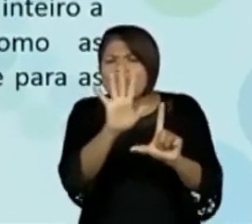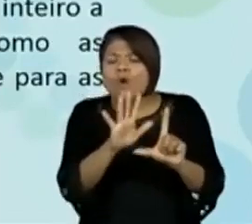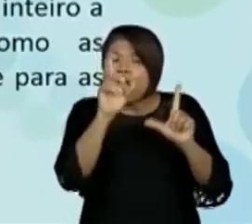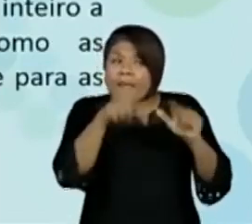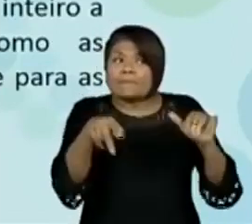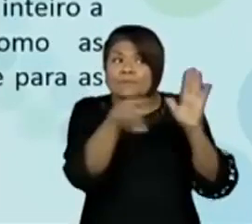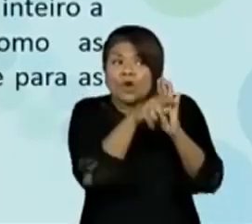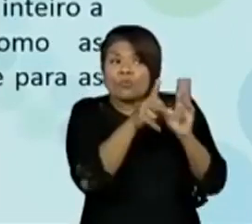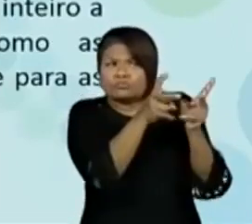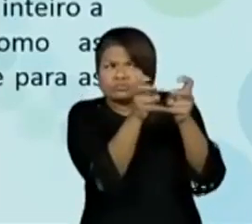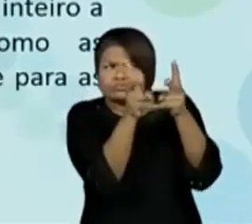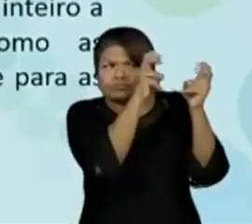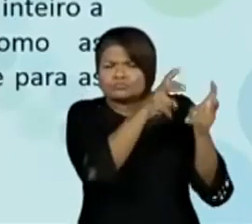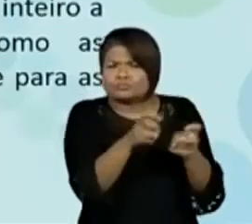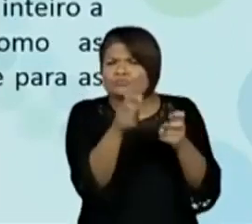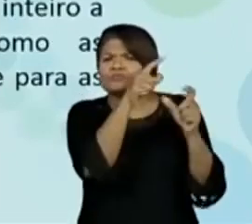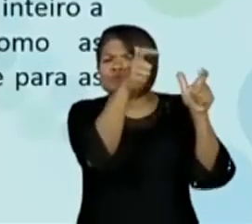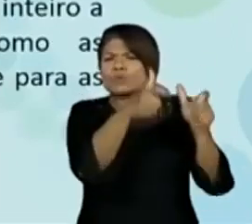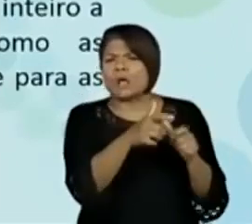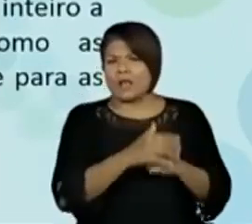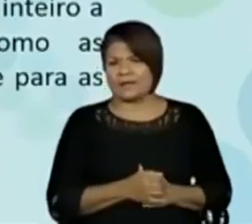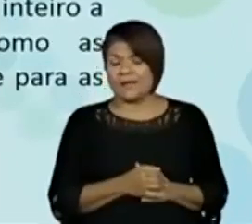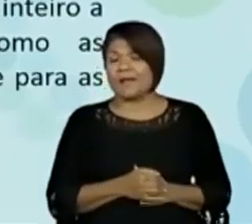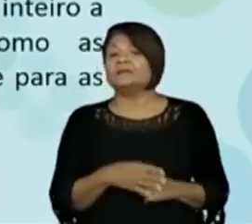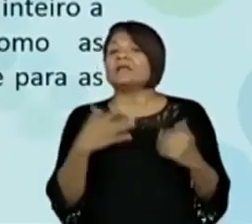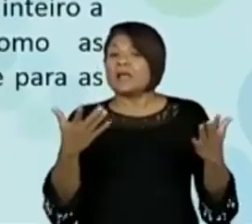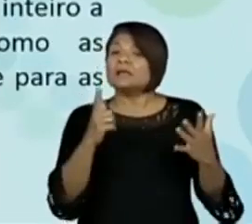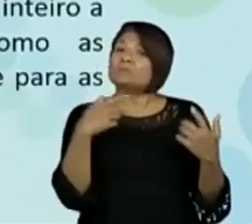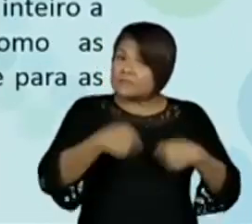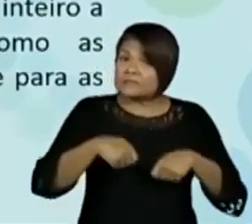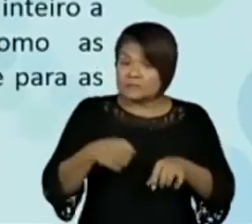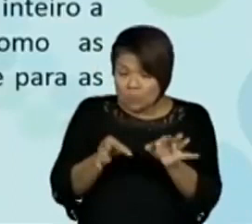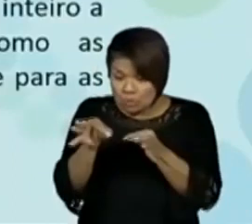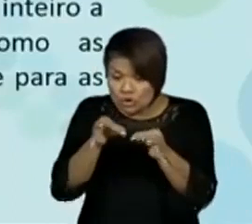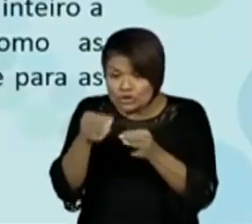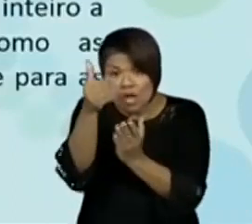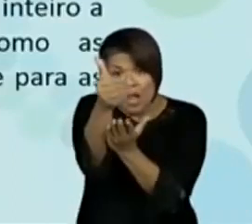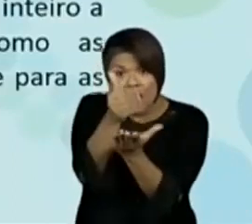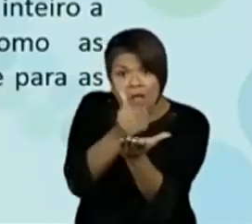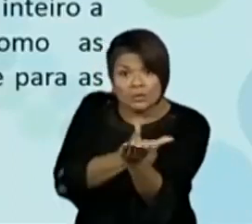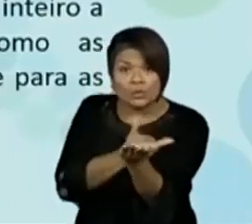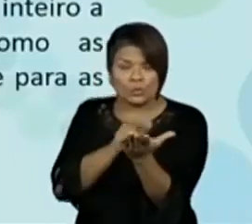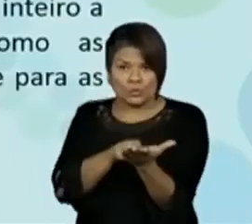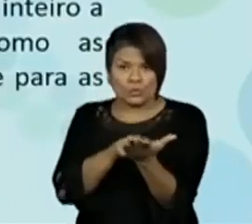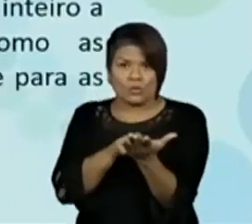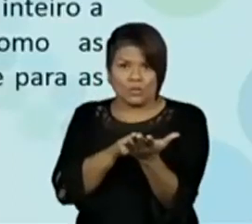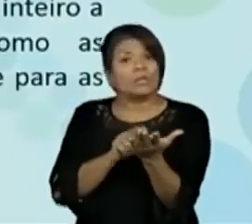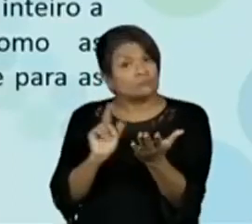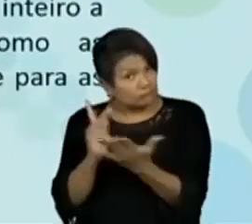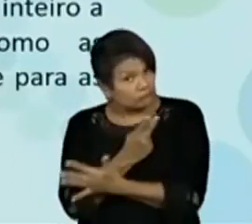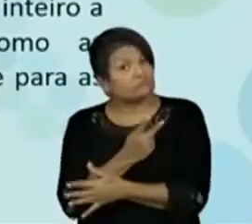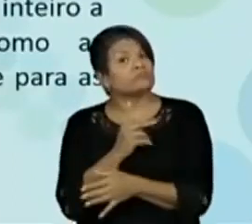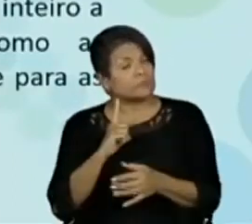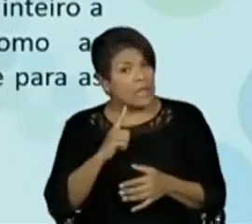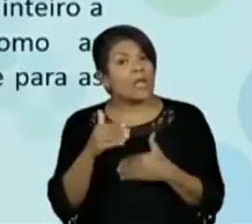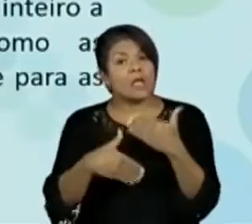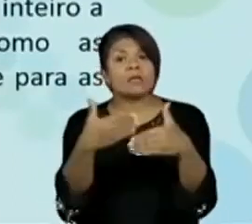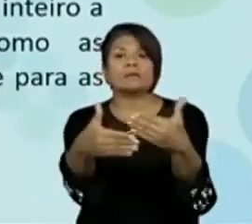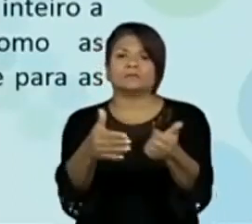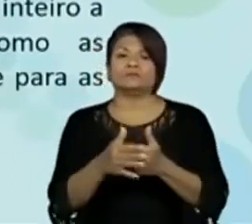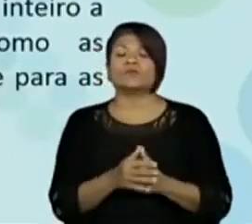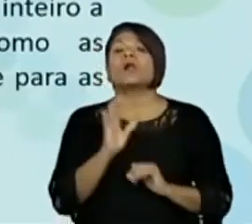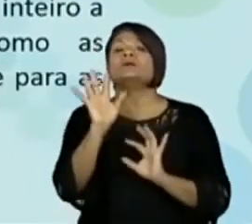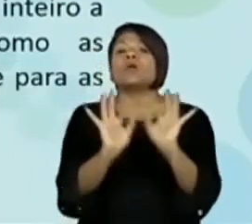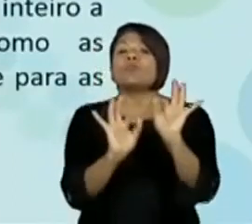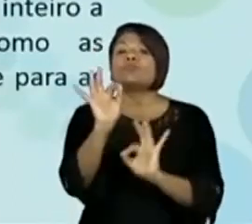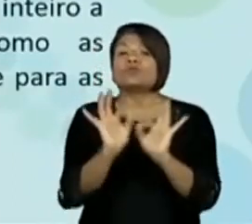local. E aí precisa, é um projeto, né, que está acontecendo. E é um projeto que vem de